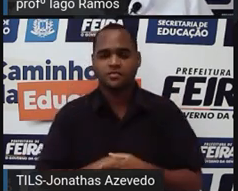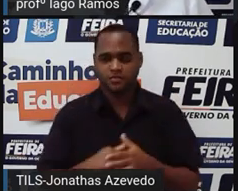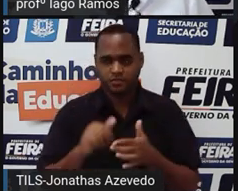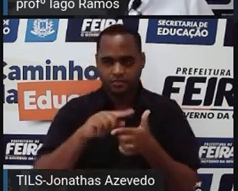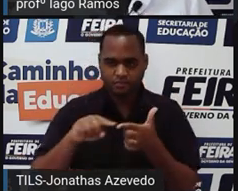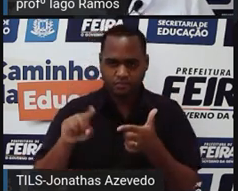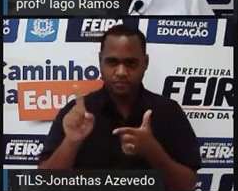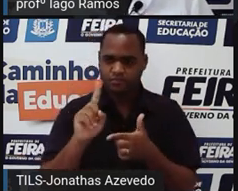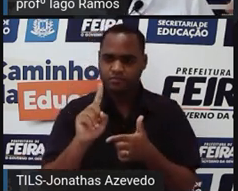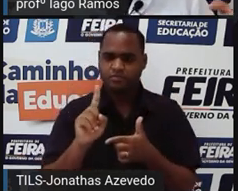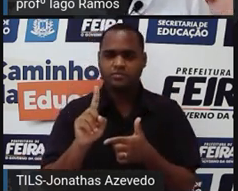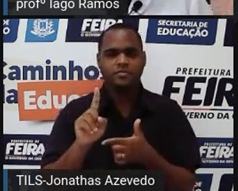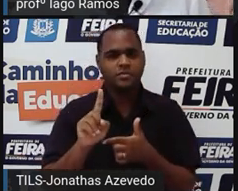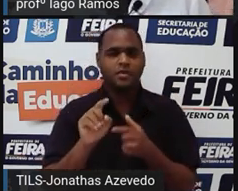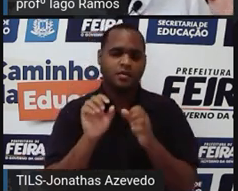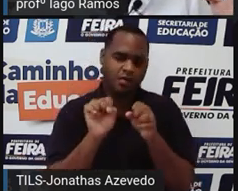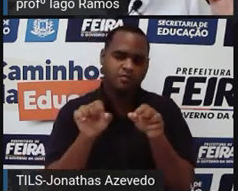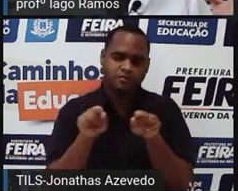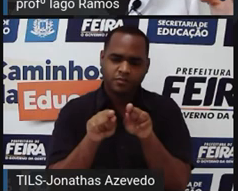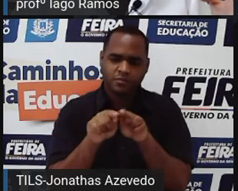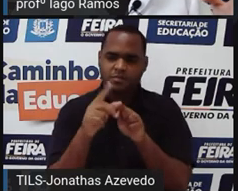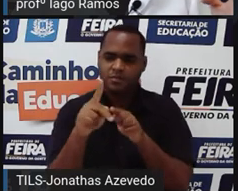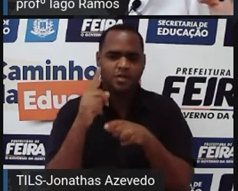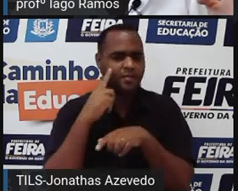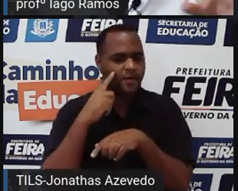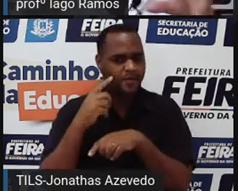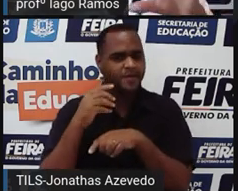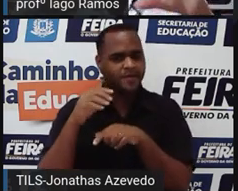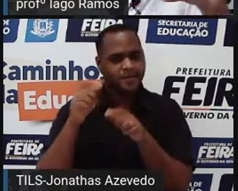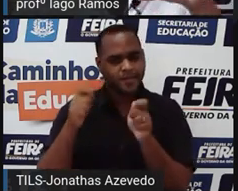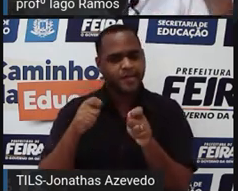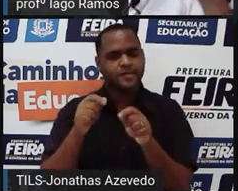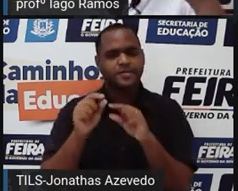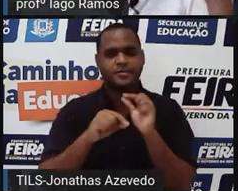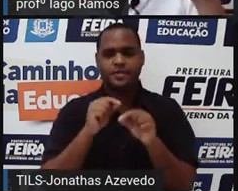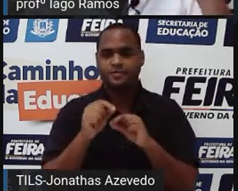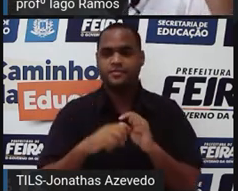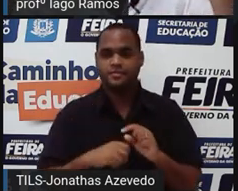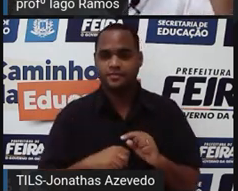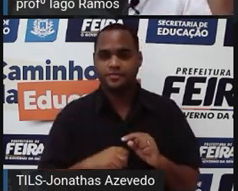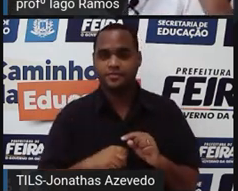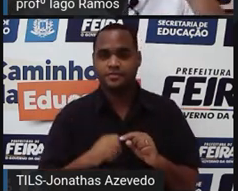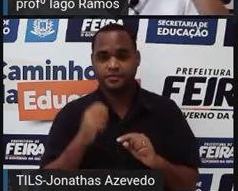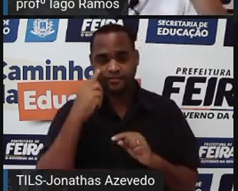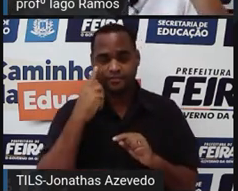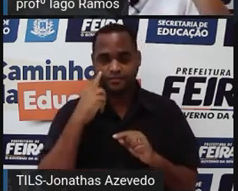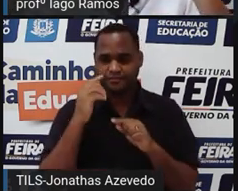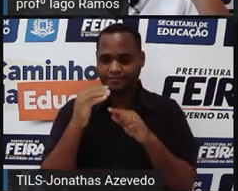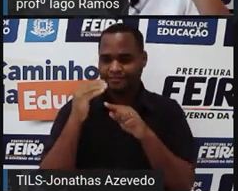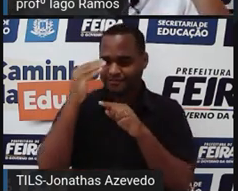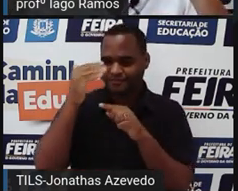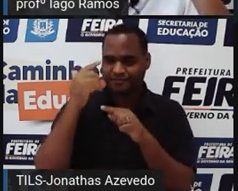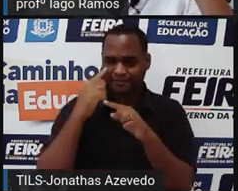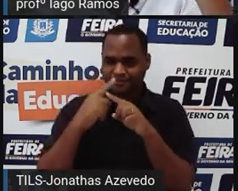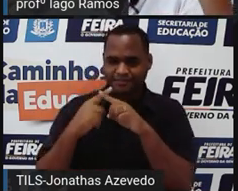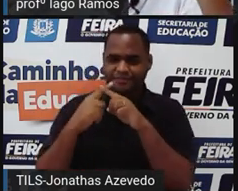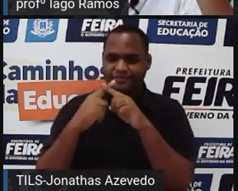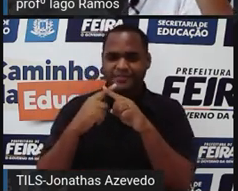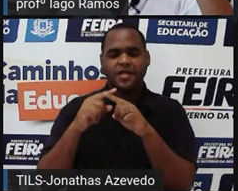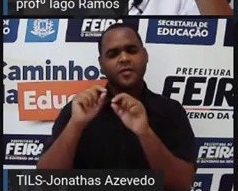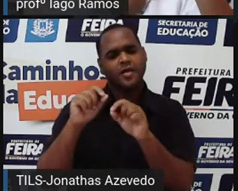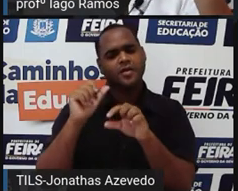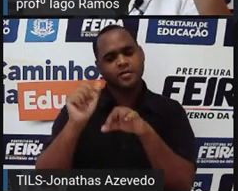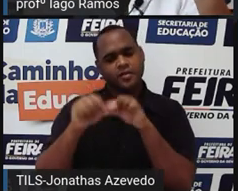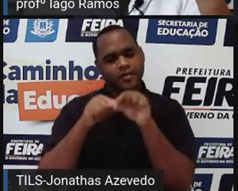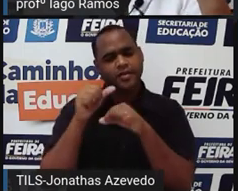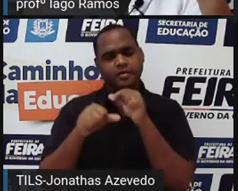problema. Só que também você pode pegar o seguinte, ó, naquela multiplicação lá em cima, você pode pegar uma das